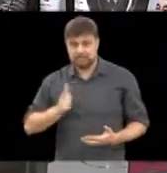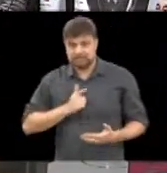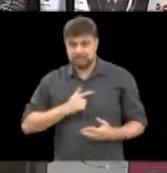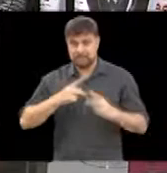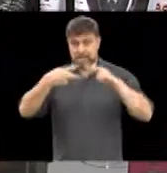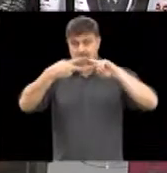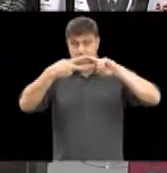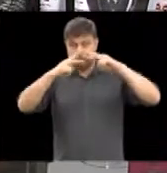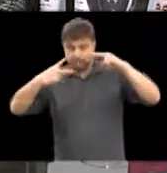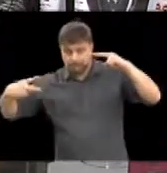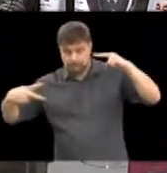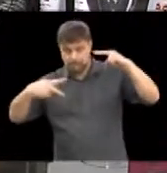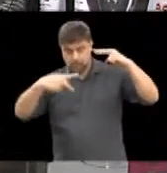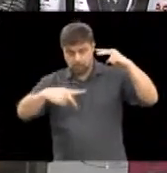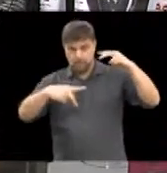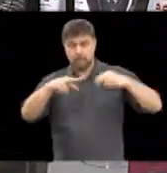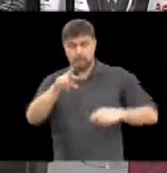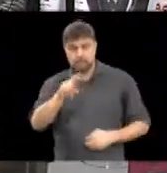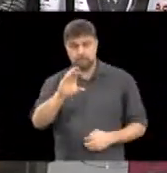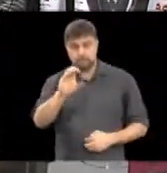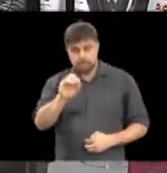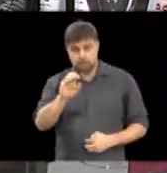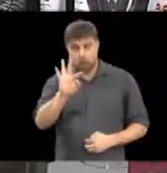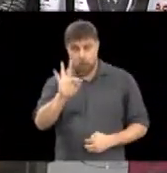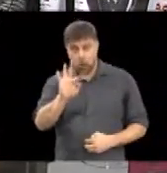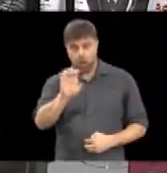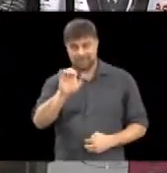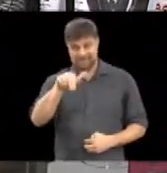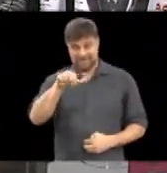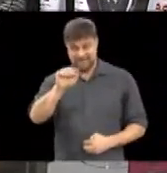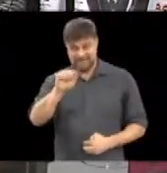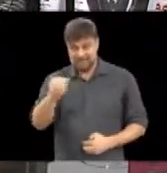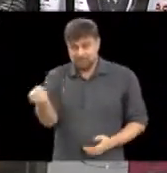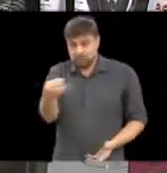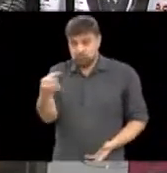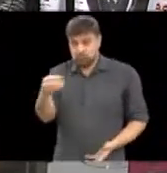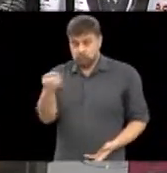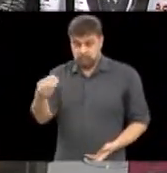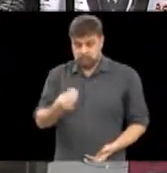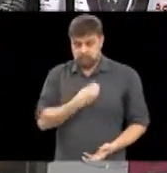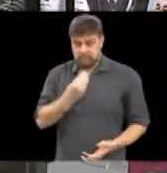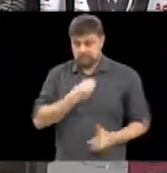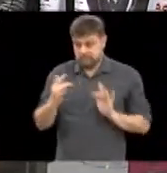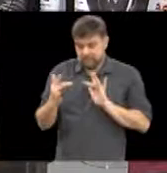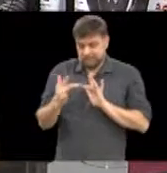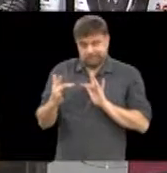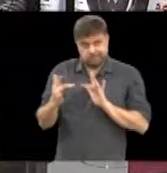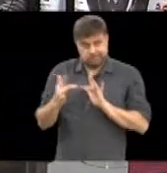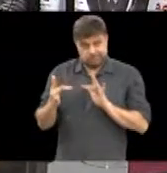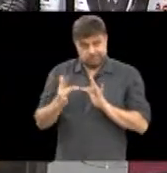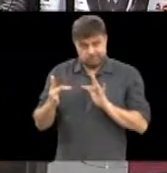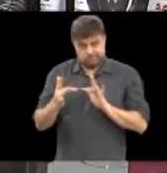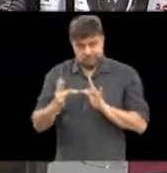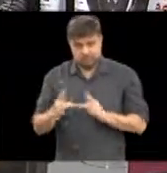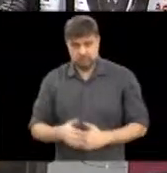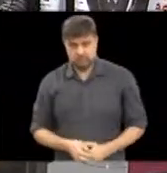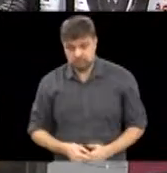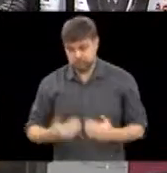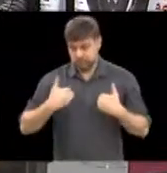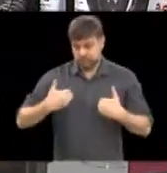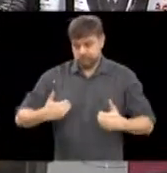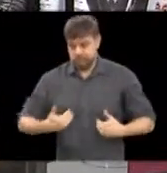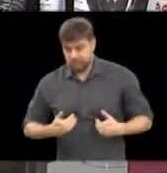muitas proteínas novas hoje na vida da pessoa, nossas vidas,